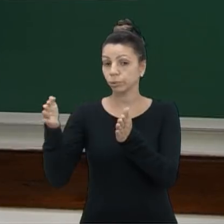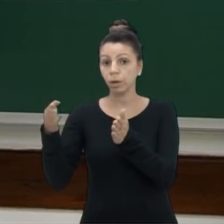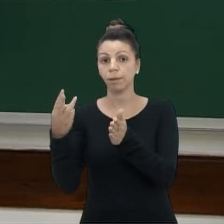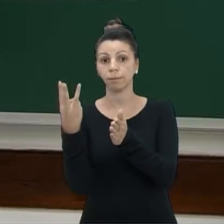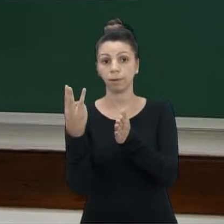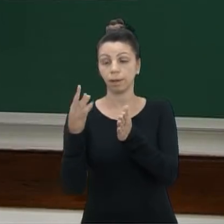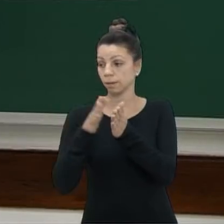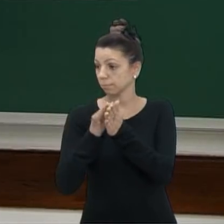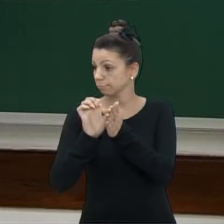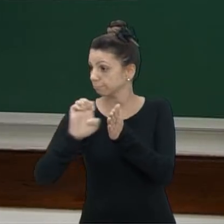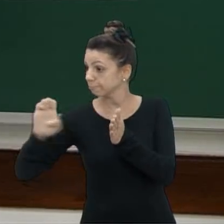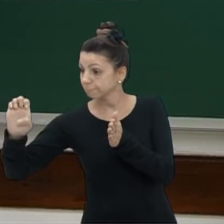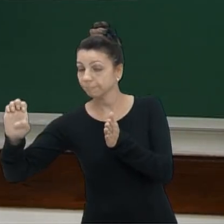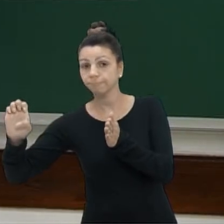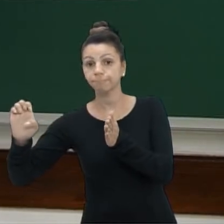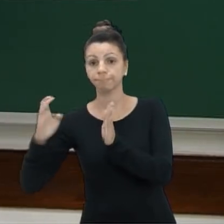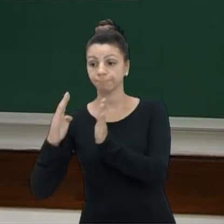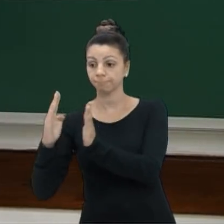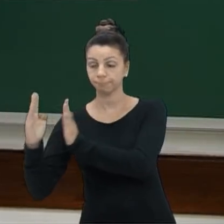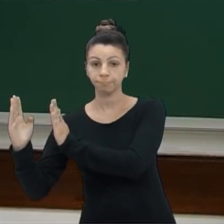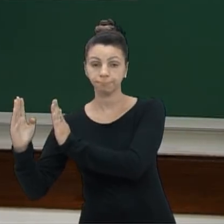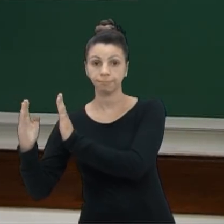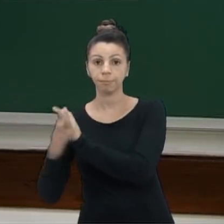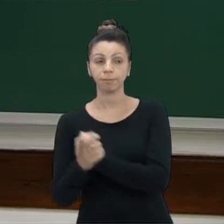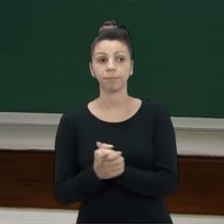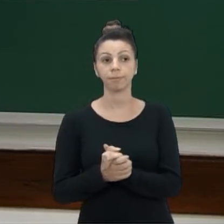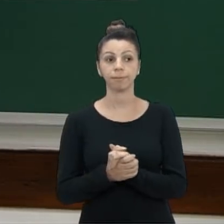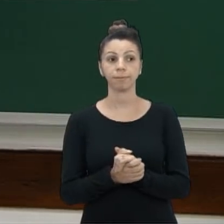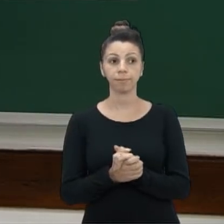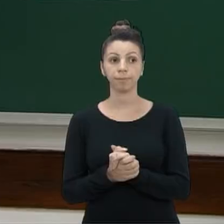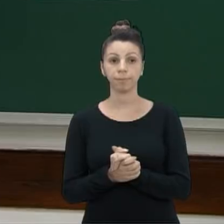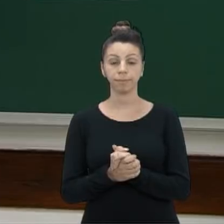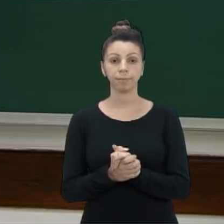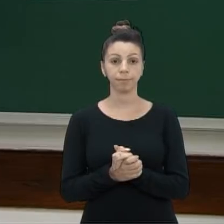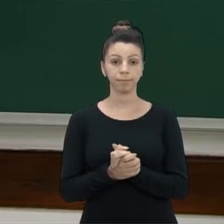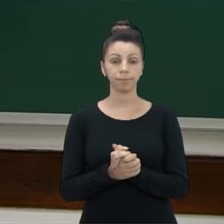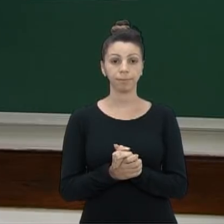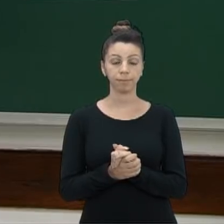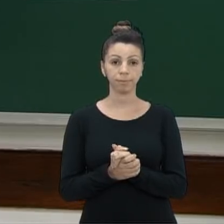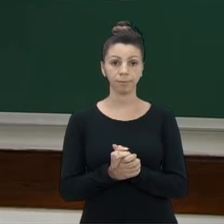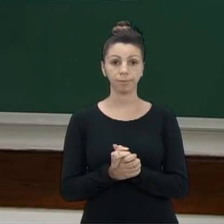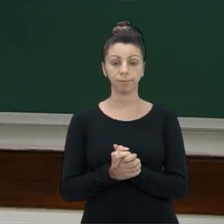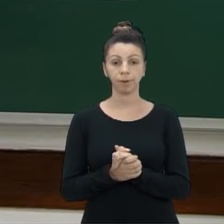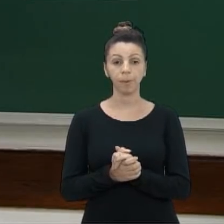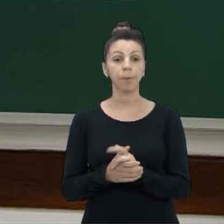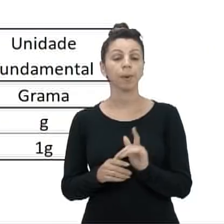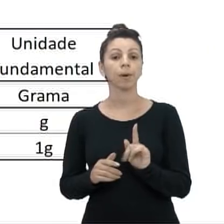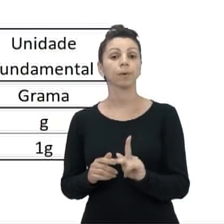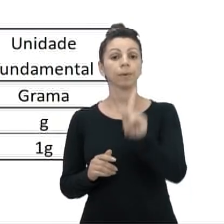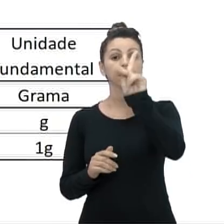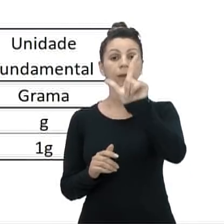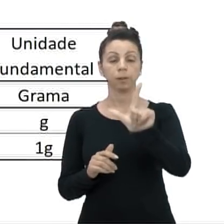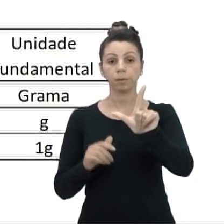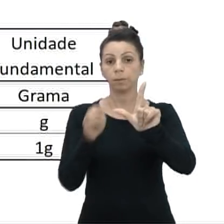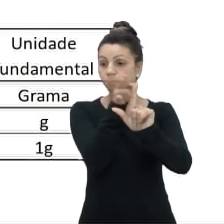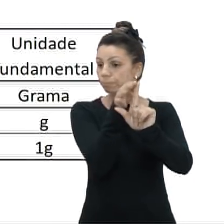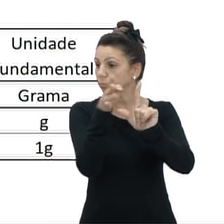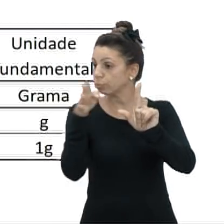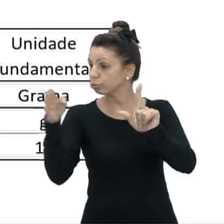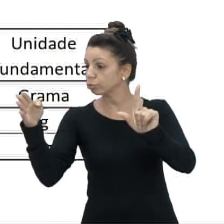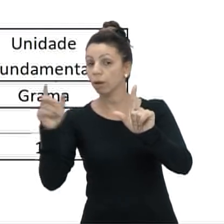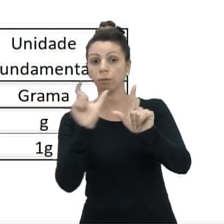que era a nossa maior unidade na tabela anterior, era o nosso maior dos múltiplos. Então, para transformar uma unidade